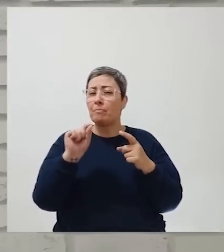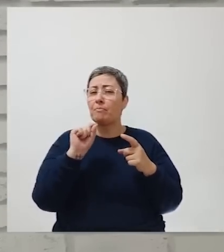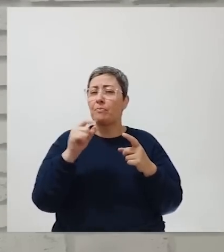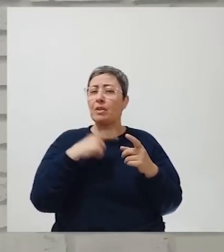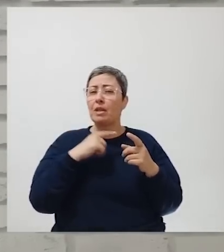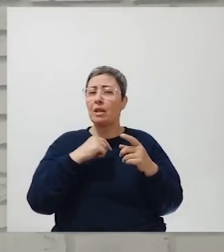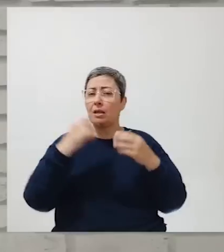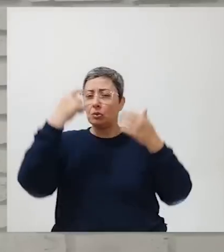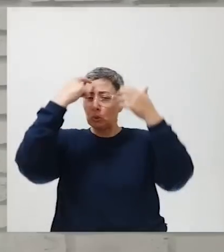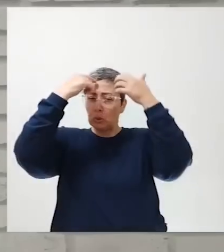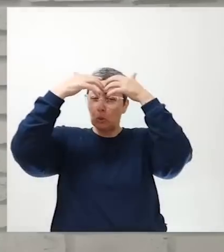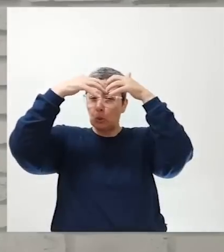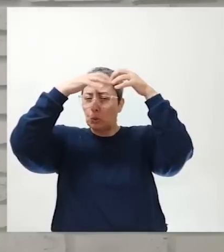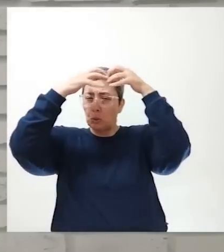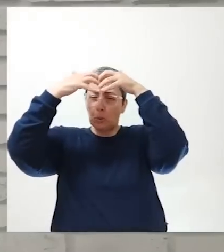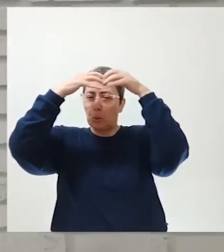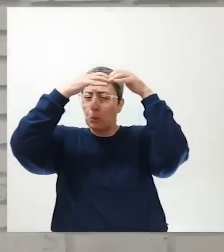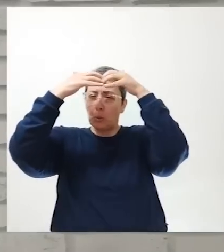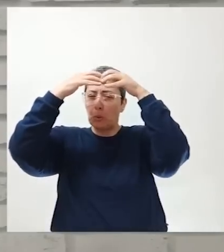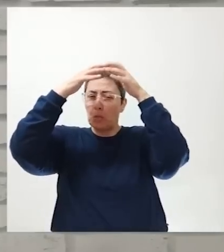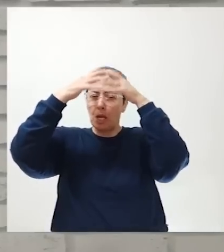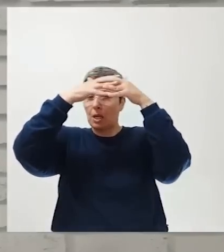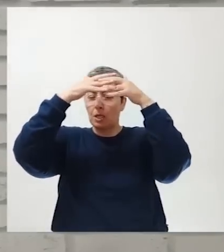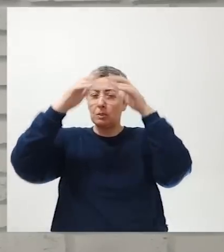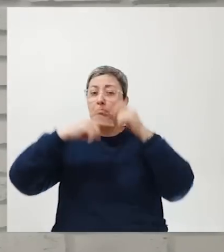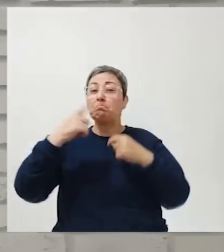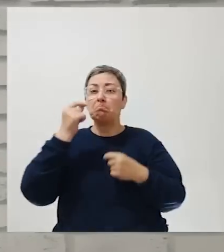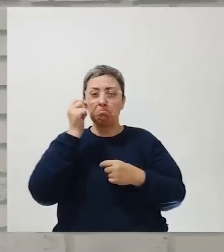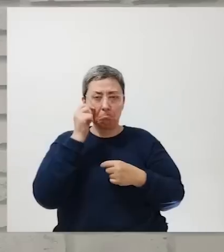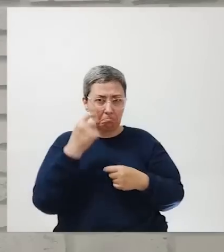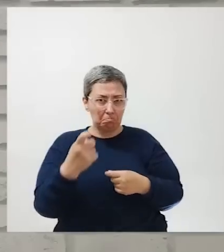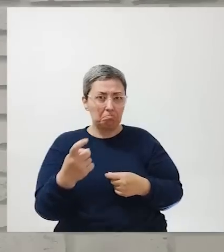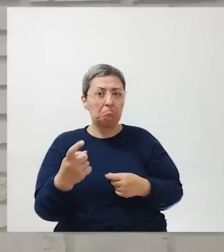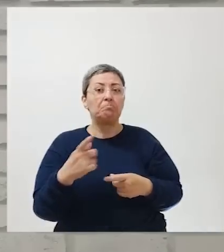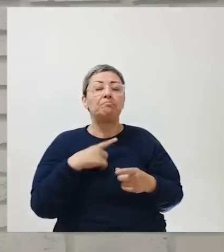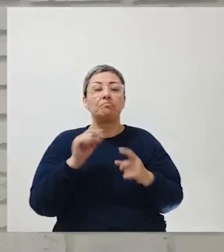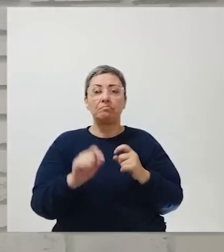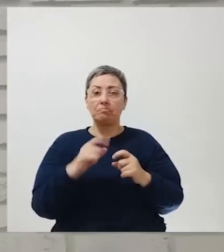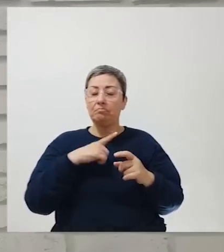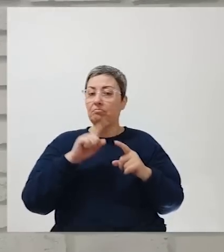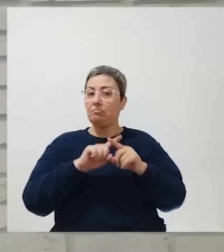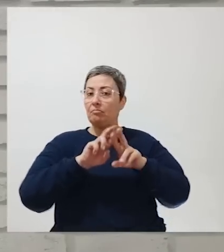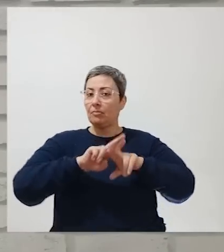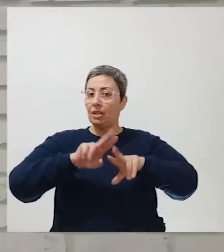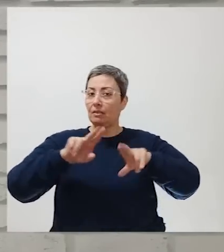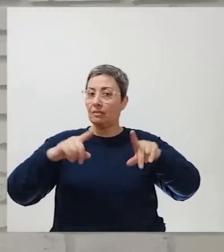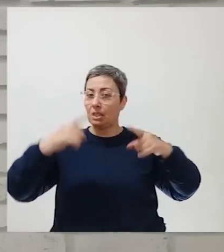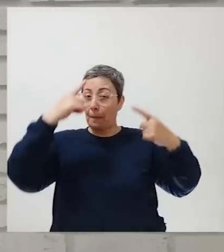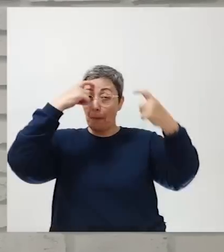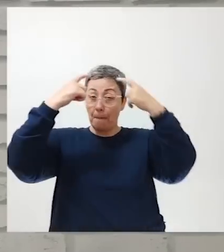moravam muitos pensamentos complexos e interessantes. Muita